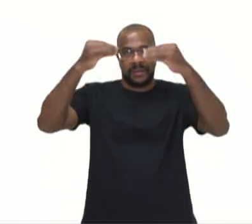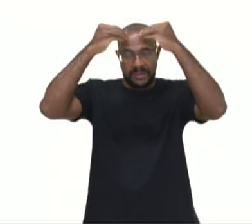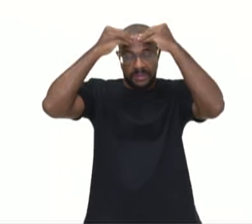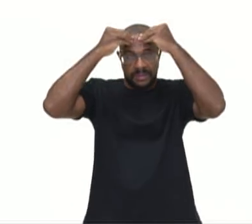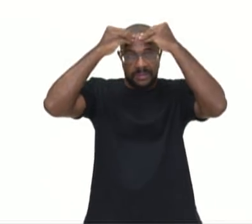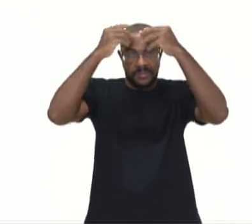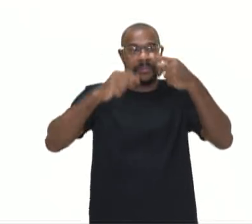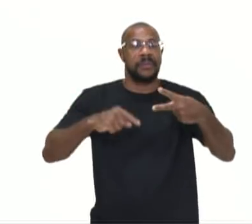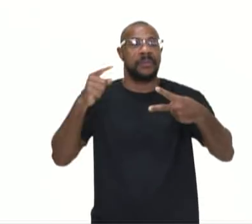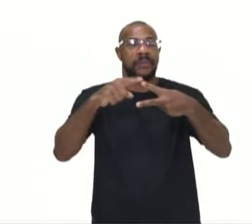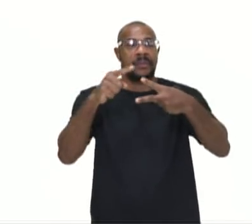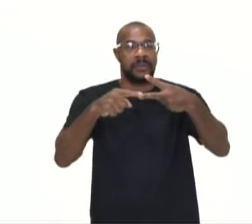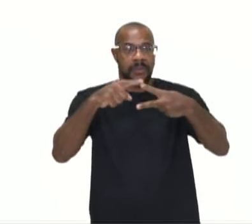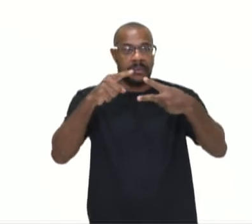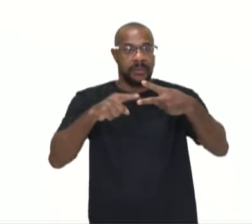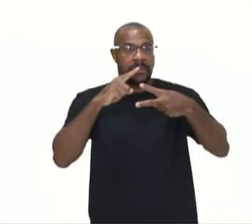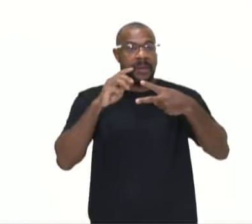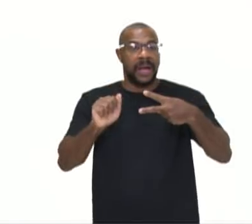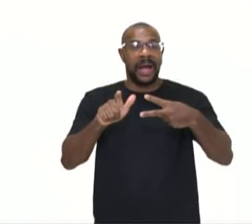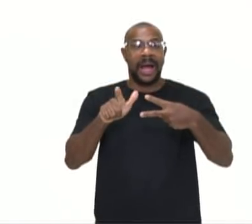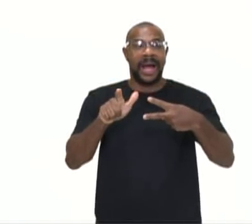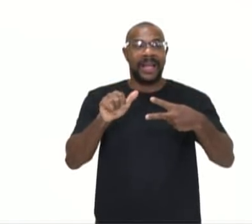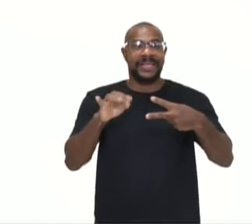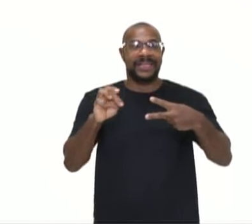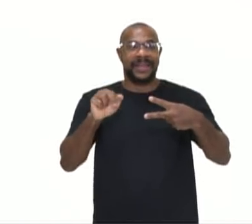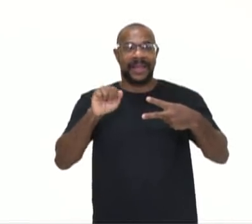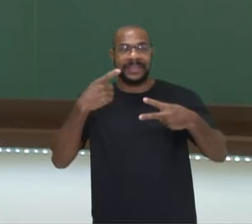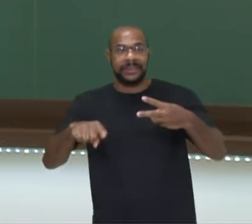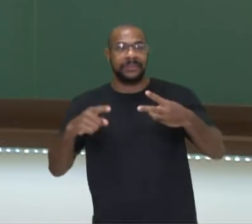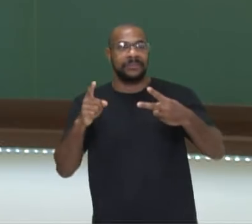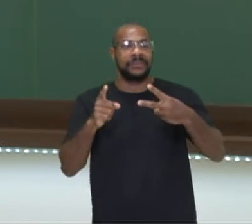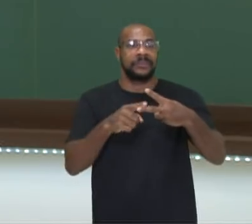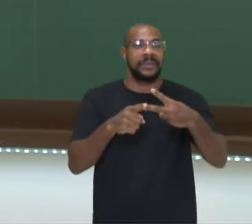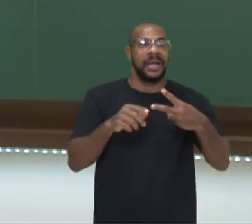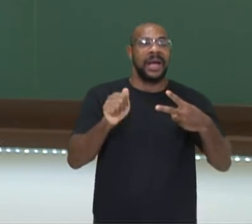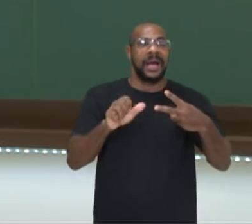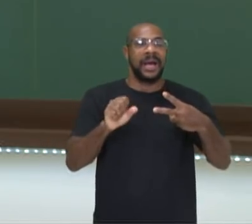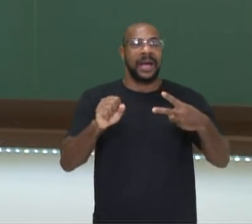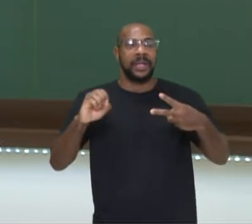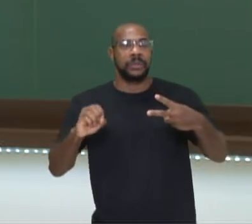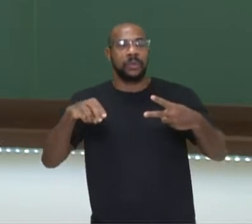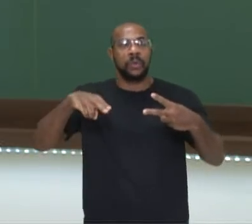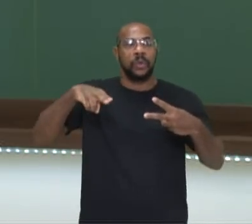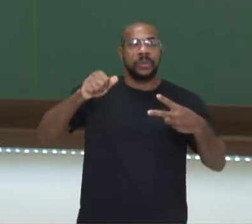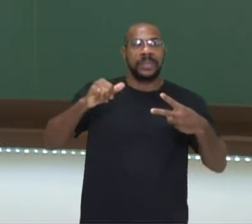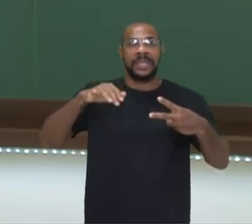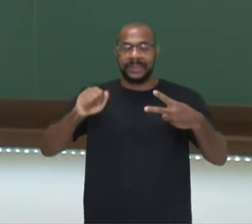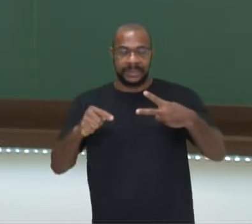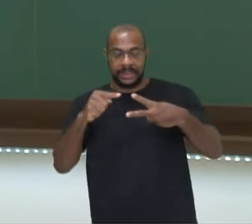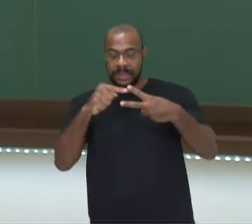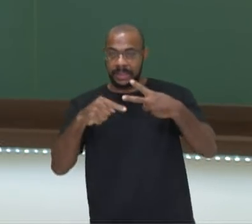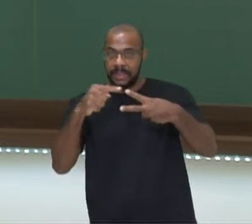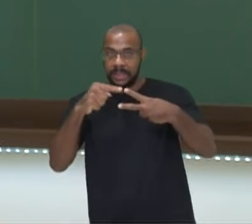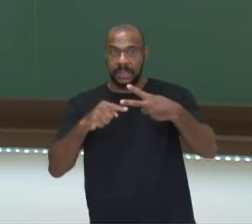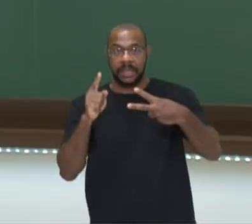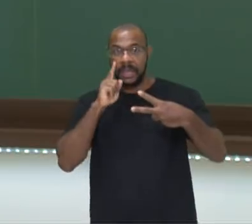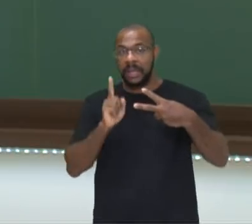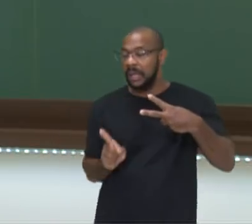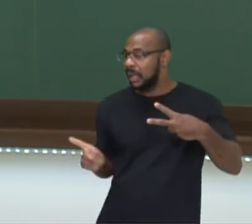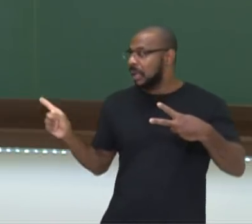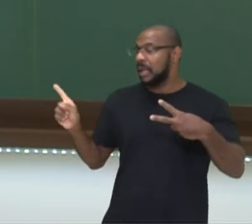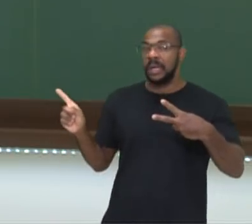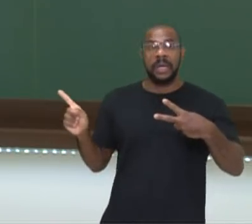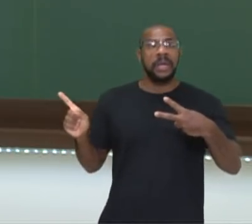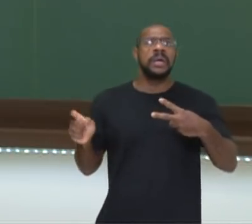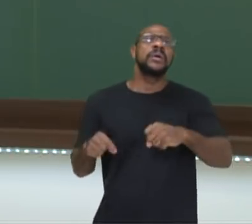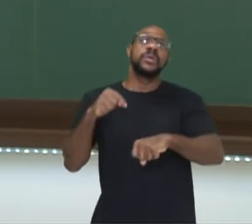a assonância, são essas palavrinhas, tá? Eu quero que você, eu vou te dar um tempinho, tá?